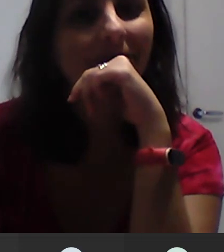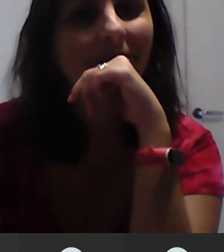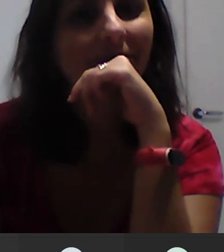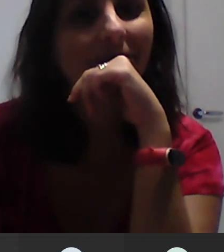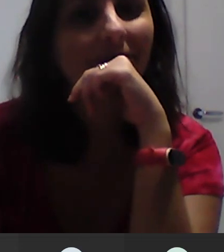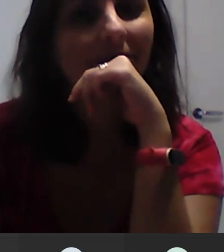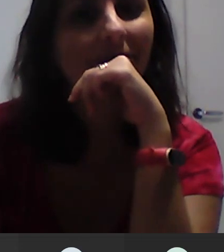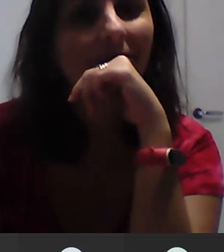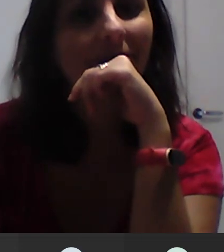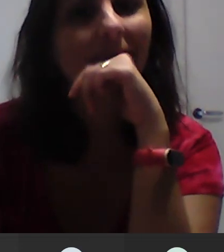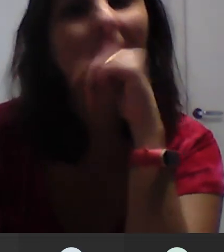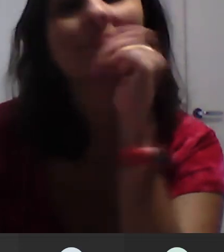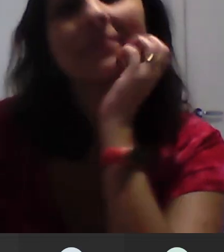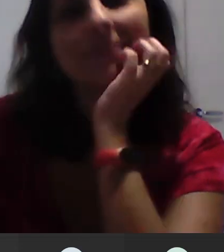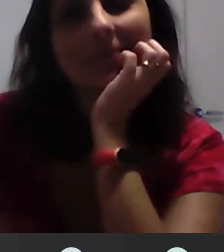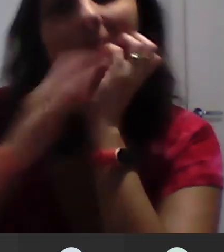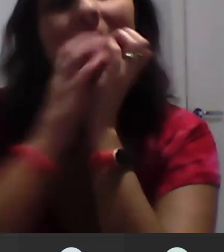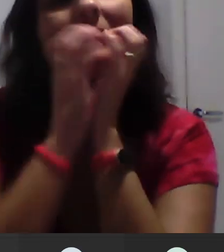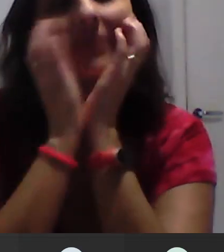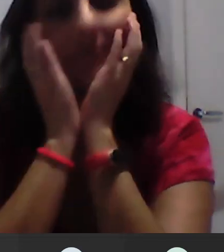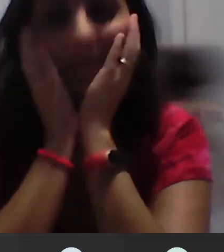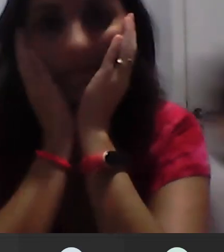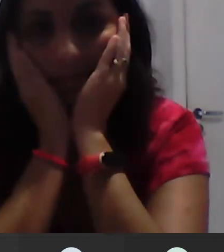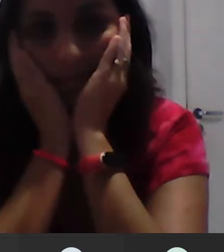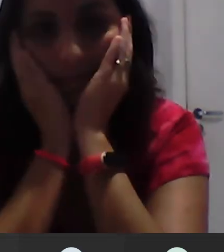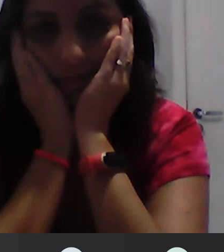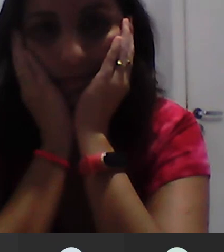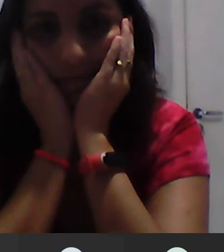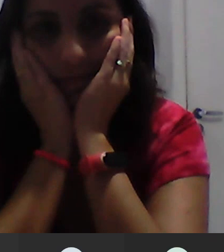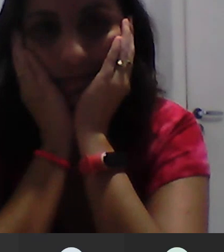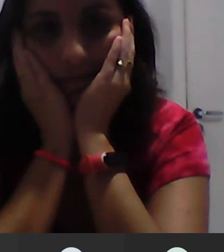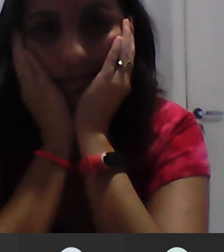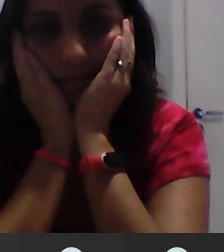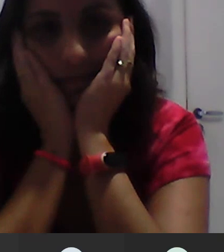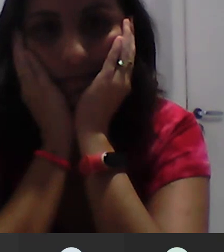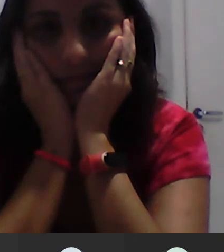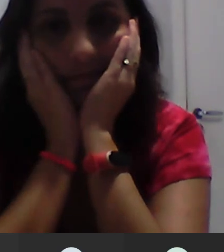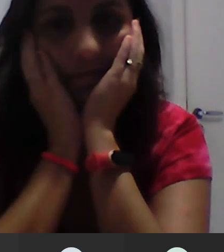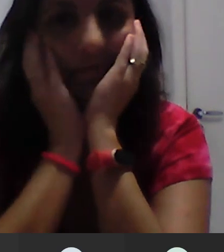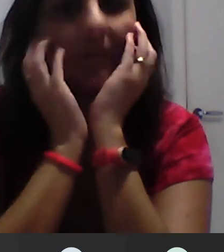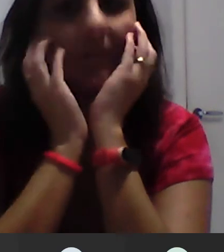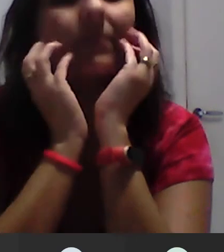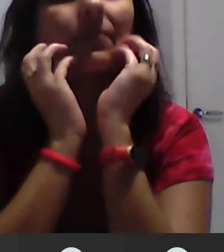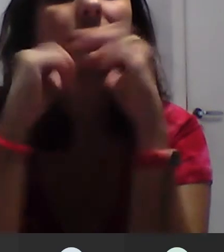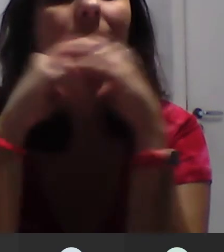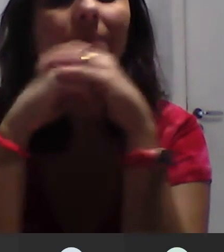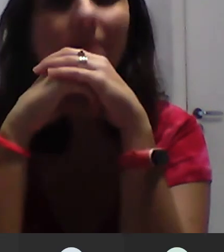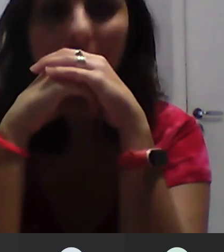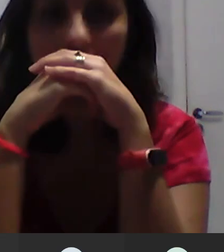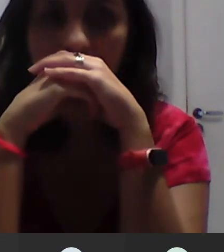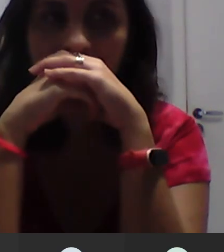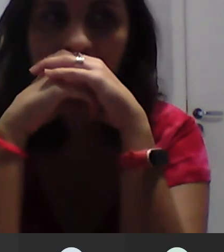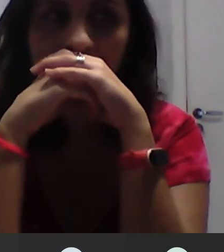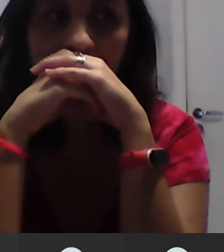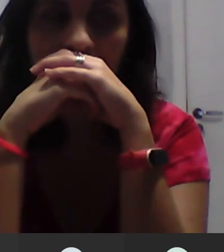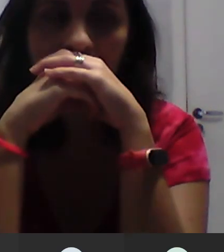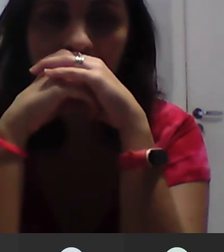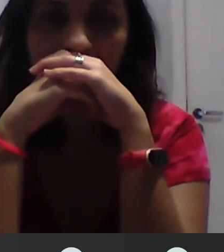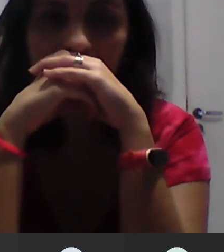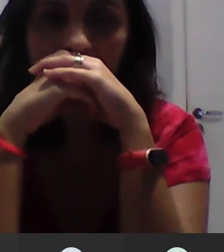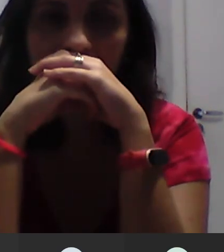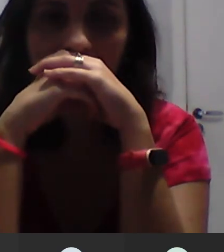hoje eu me despeço de vocês como tutora, né? A partir da próxima semana vocês estarão com a professora